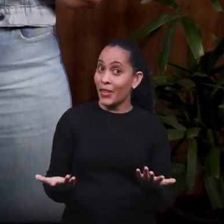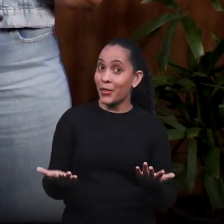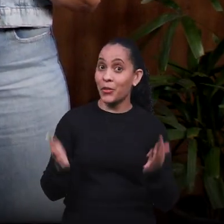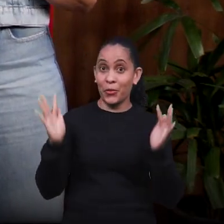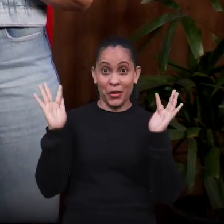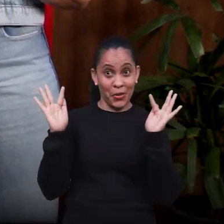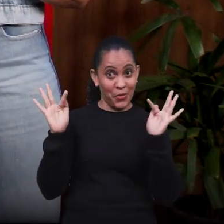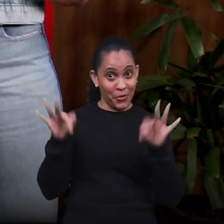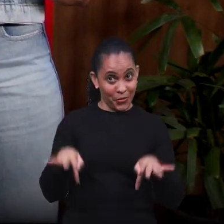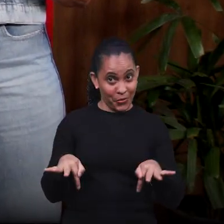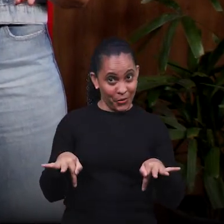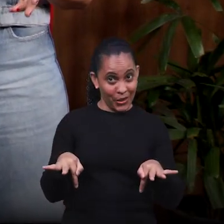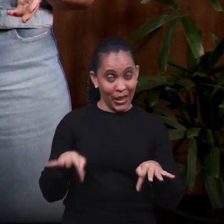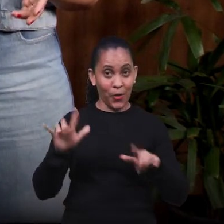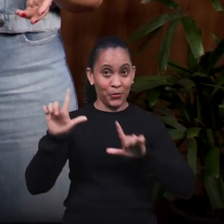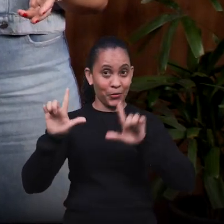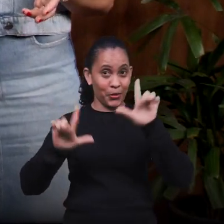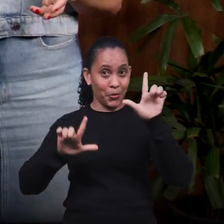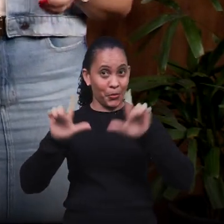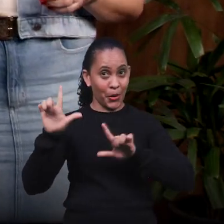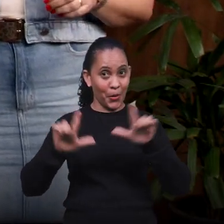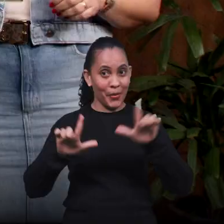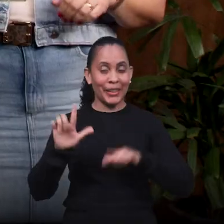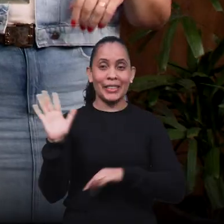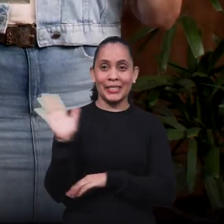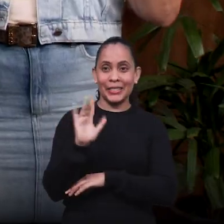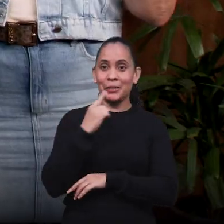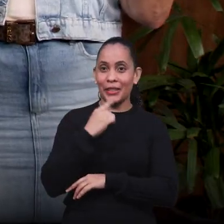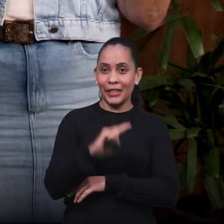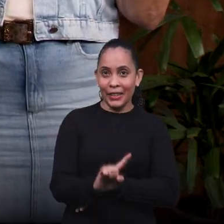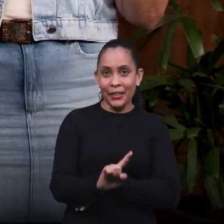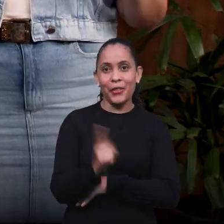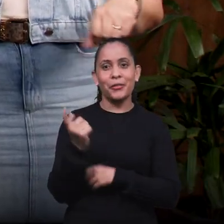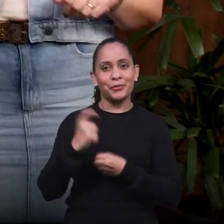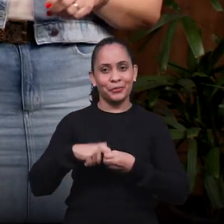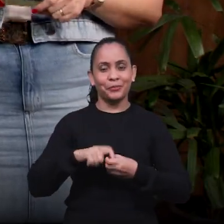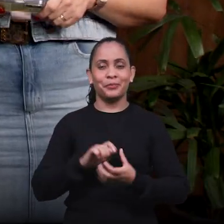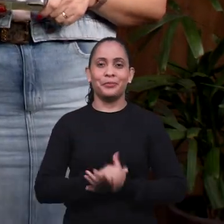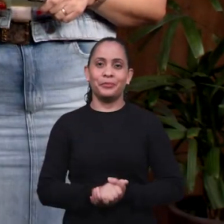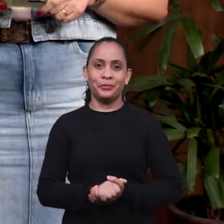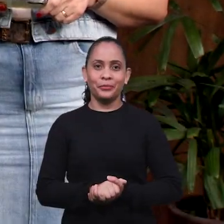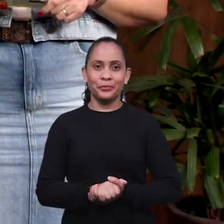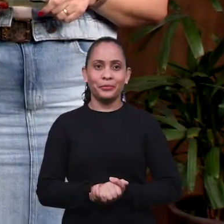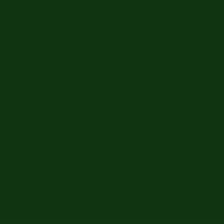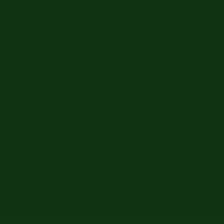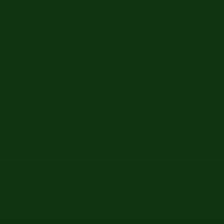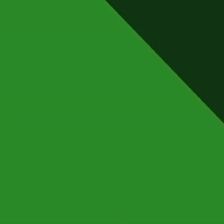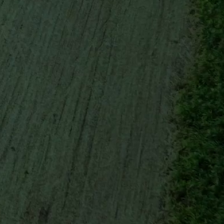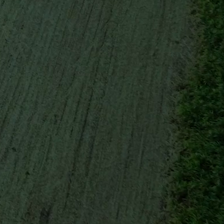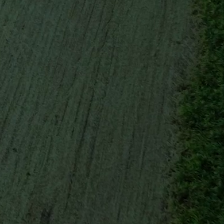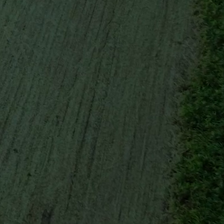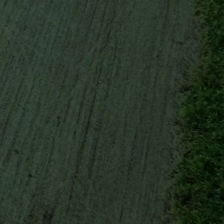Bom, assim chegamos ao final de mais um programa. Até semana que vem. Nos vemos lá.